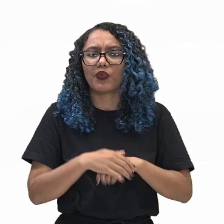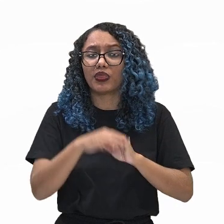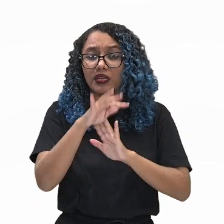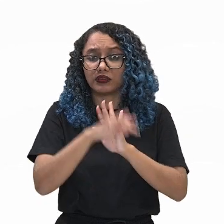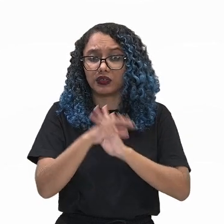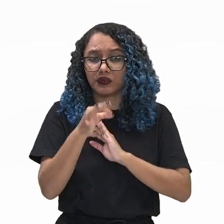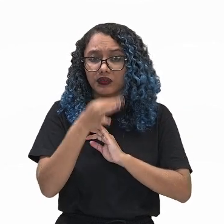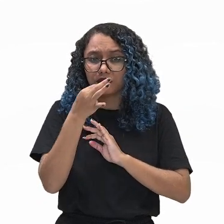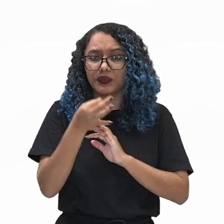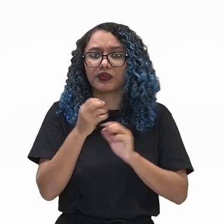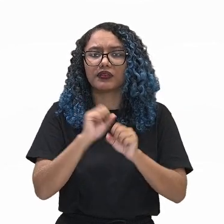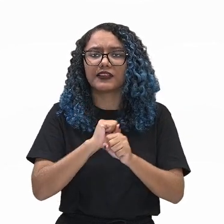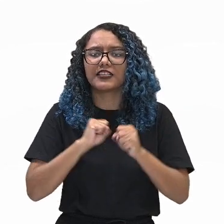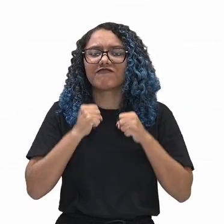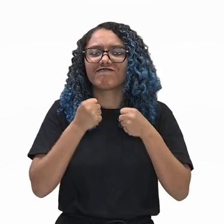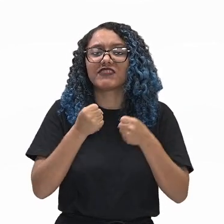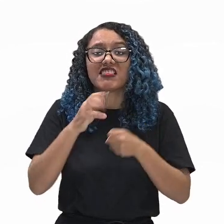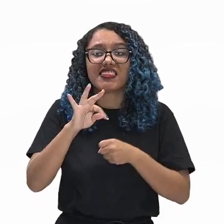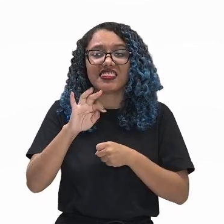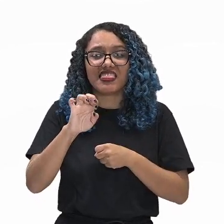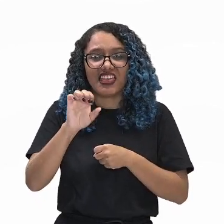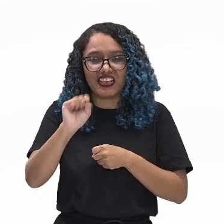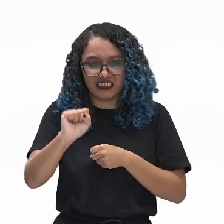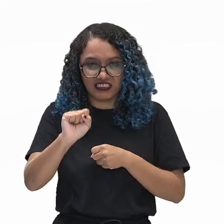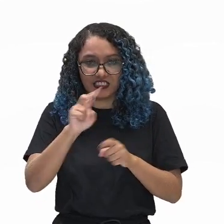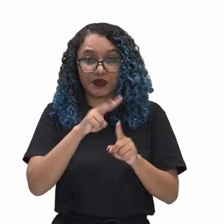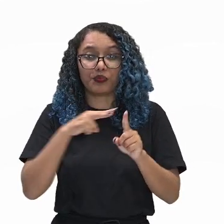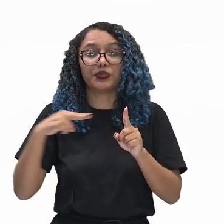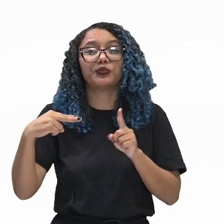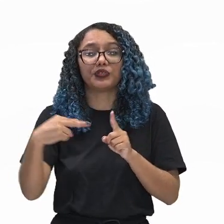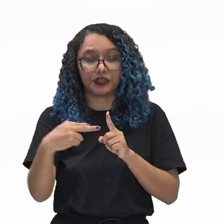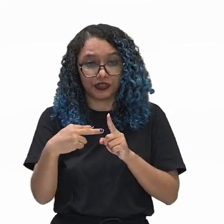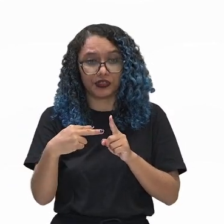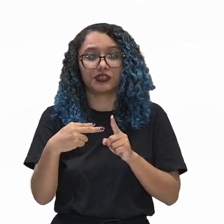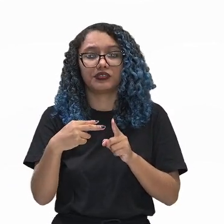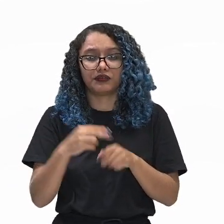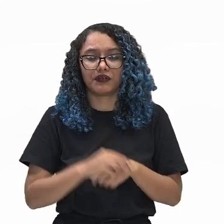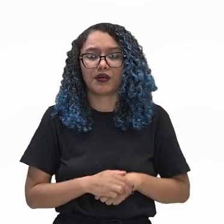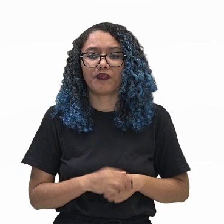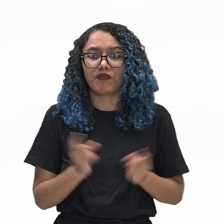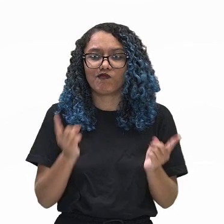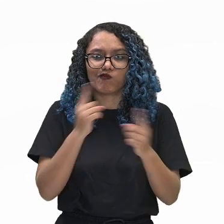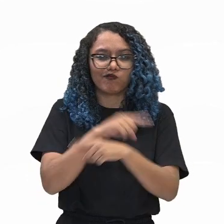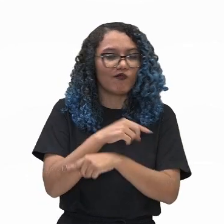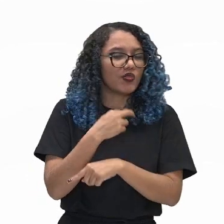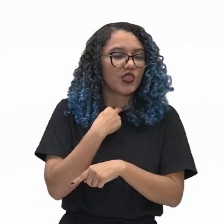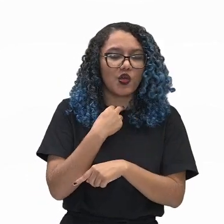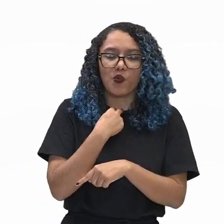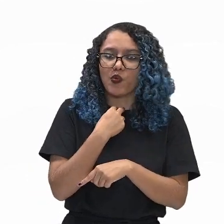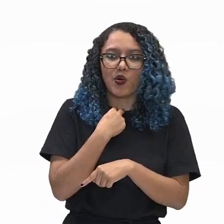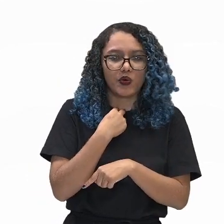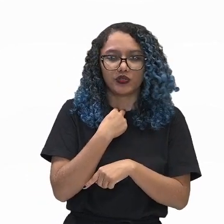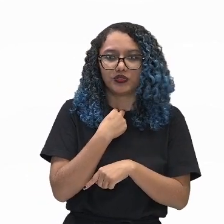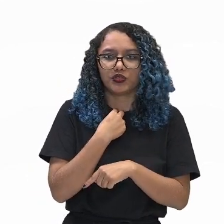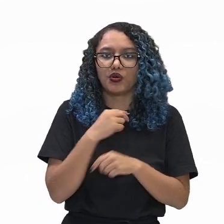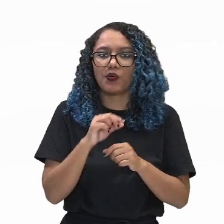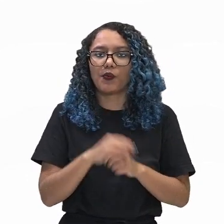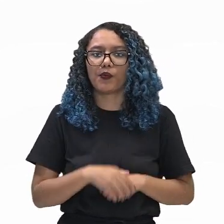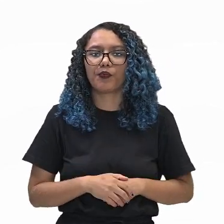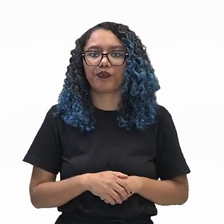uma tese, um ponto de vista. Não pode ser contraditório ou dissonante do